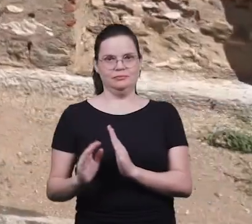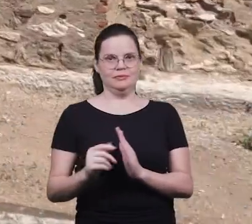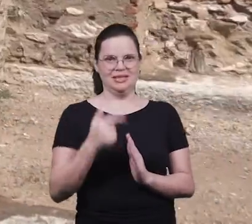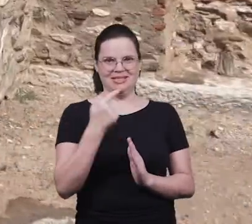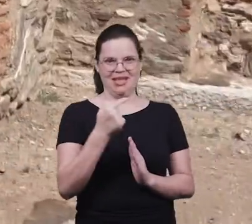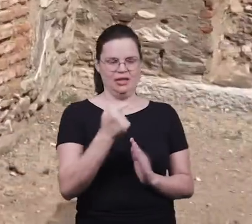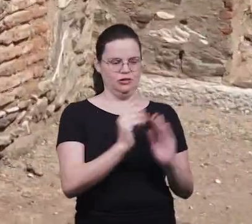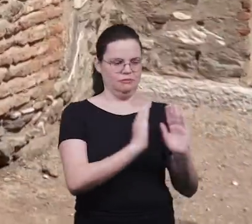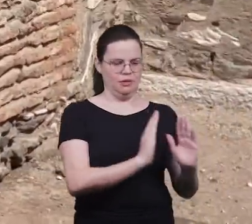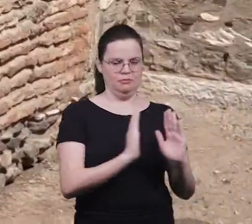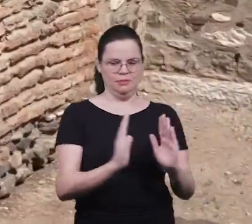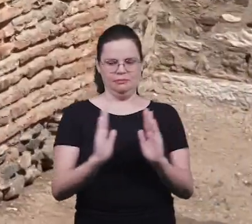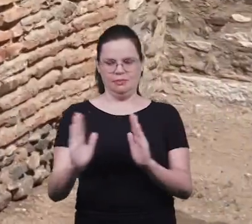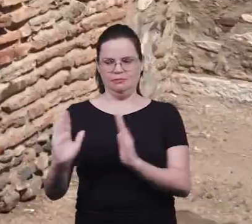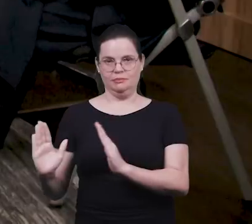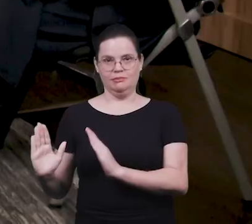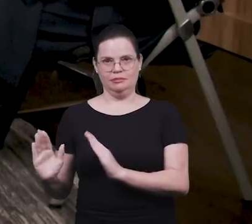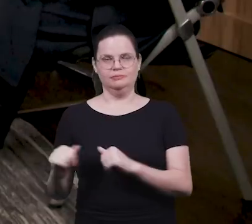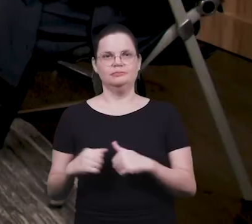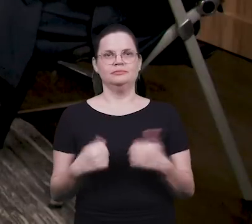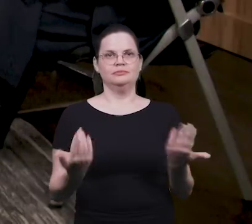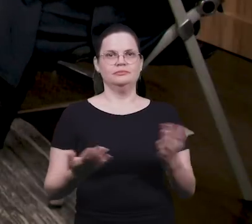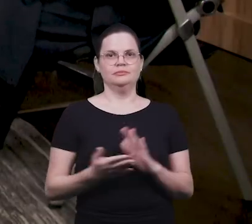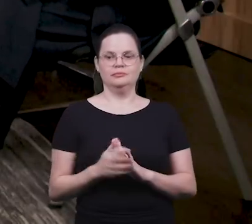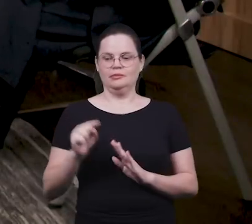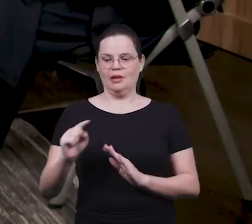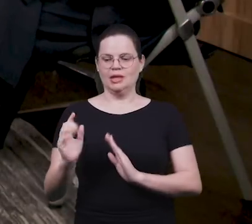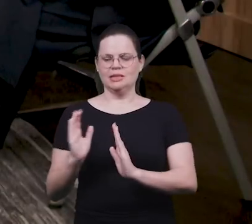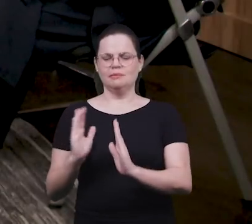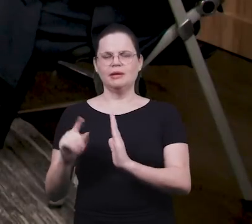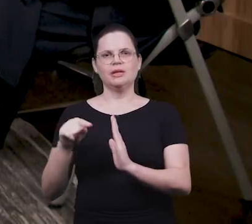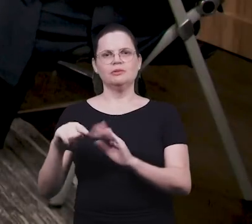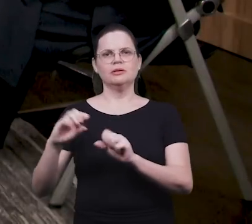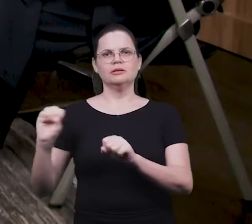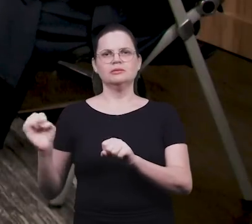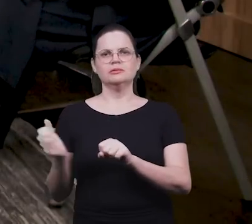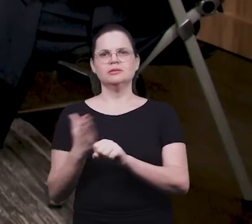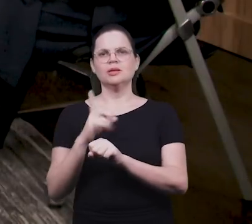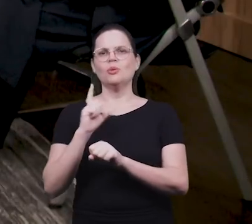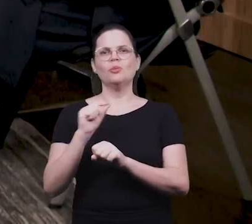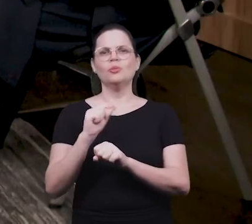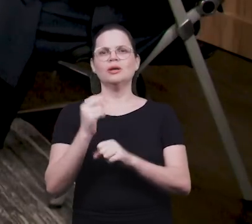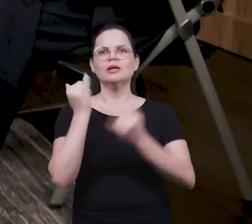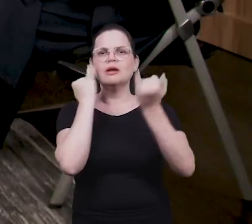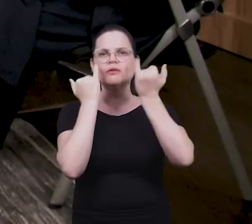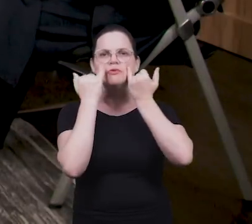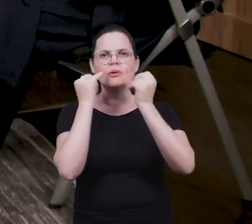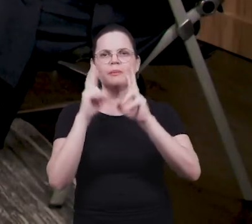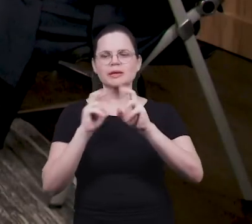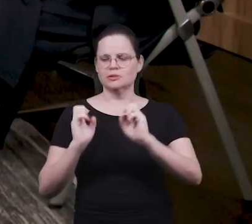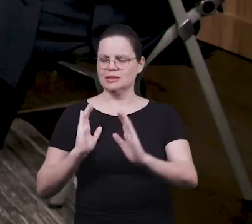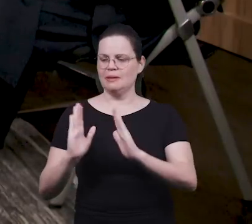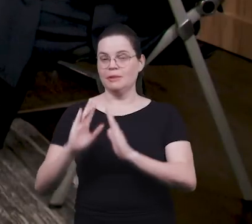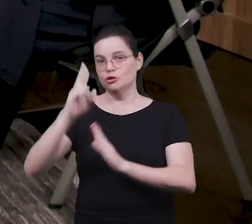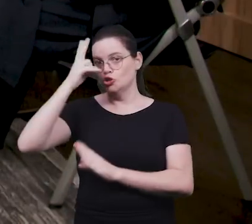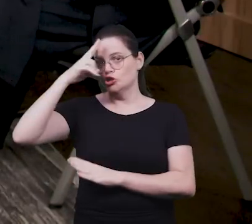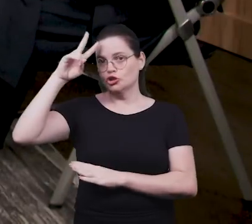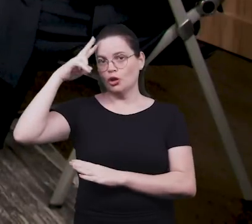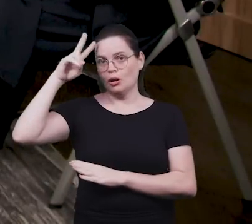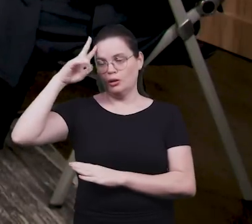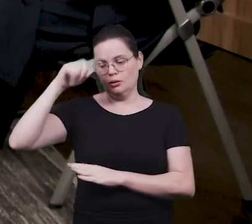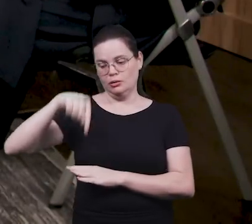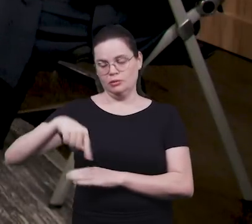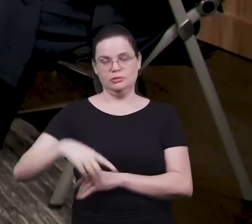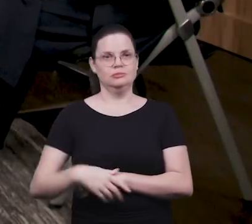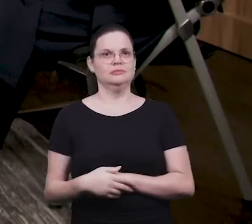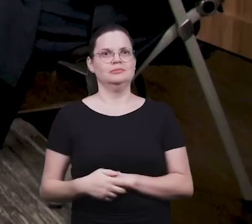esse período de Sardes e o que é que você tem como informação desse período para nós? Amém. Como o pastor Jesus estava dizendo, Sardes